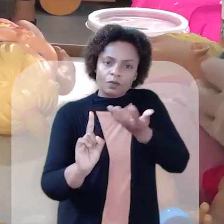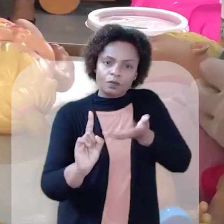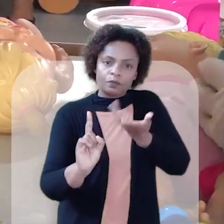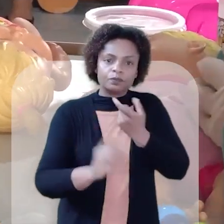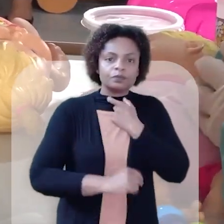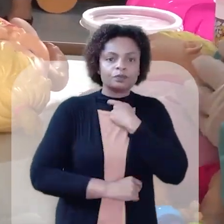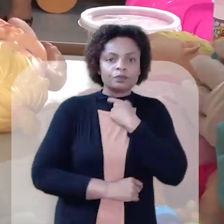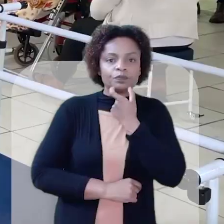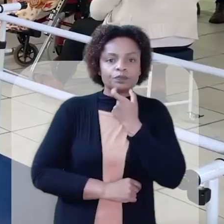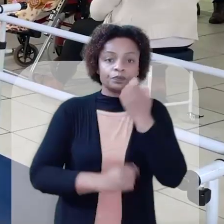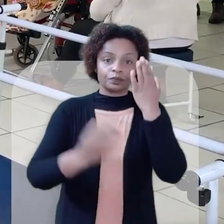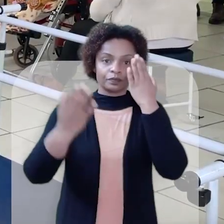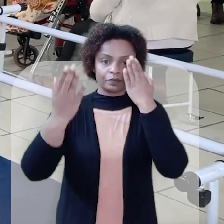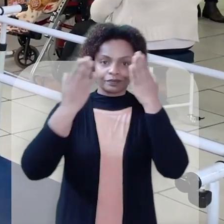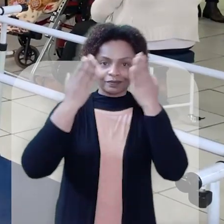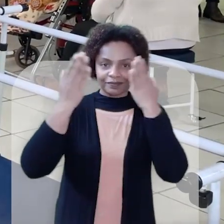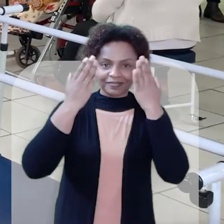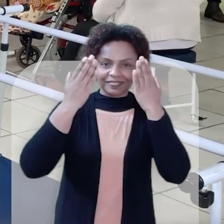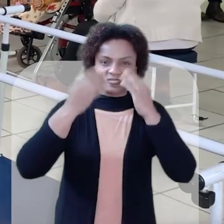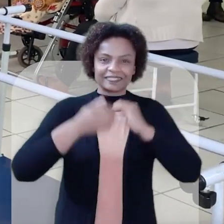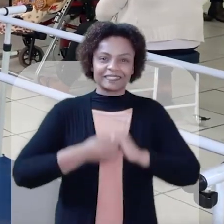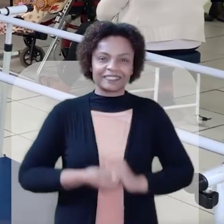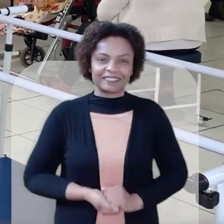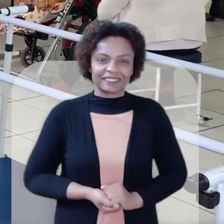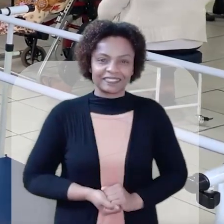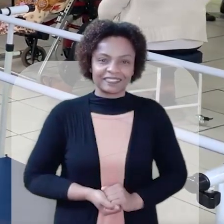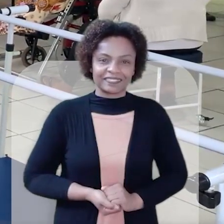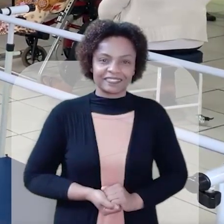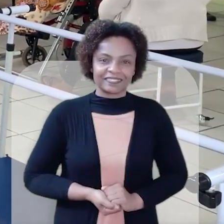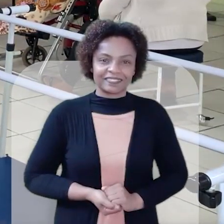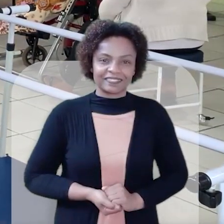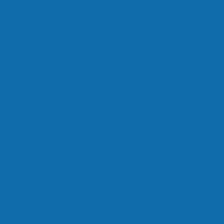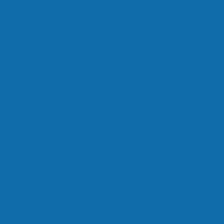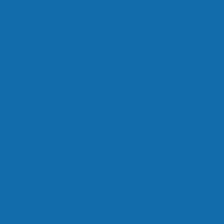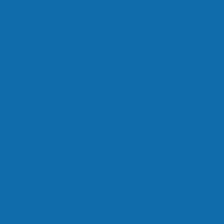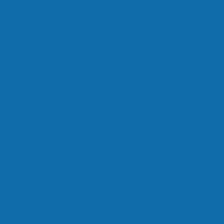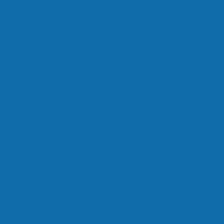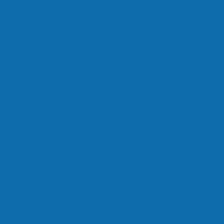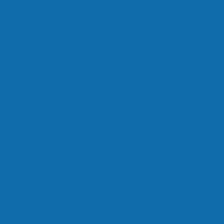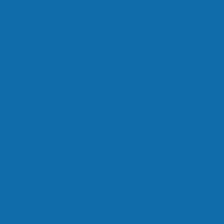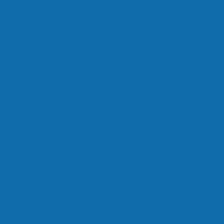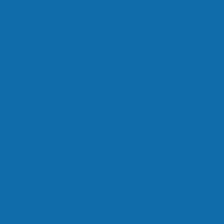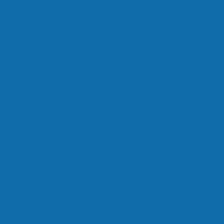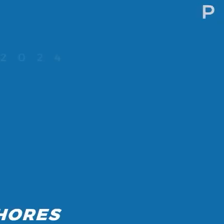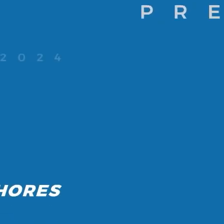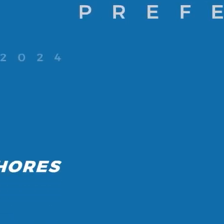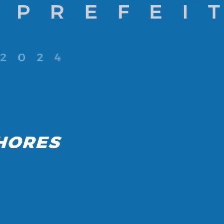eles recebem o atendimento do serviço da psicologia.